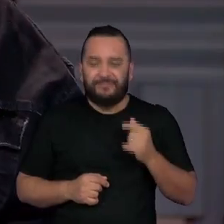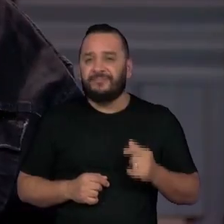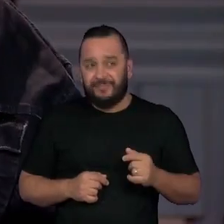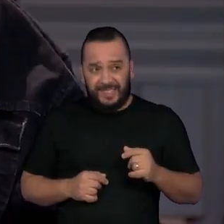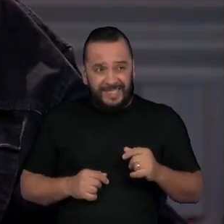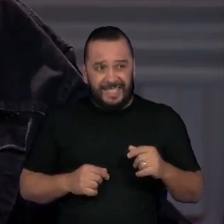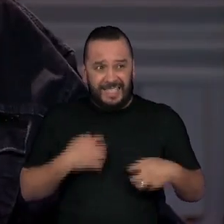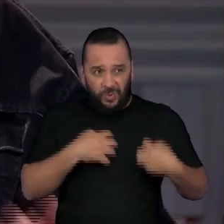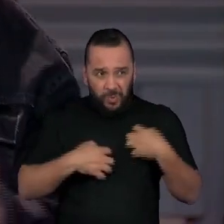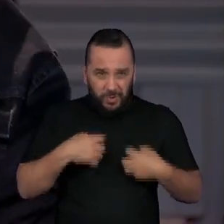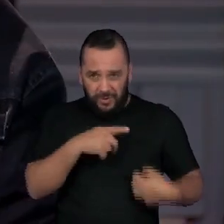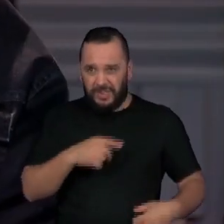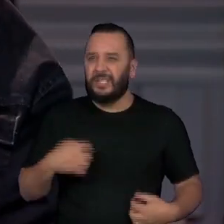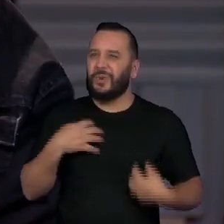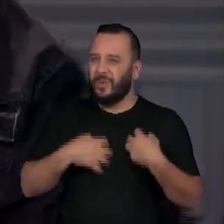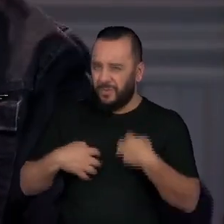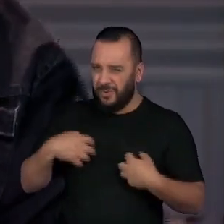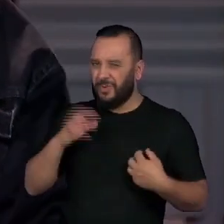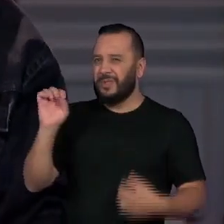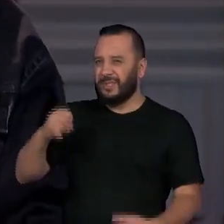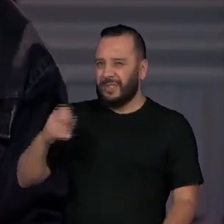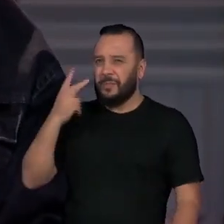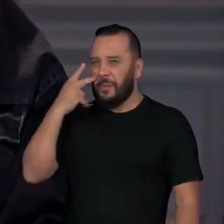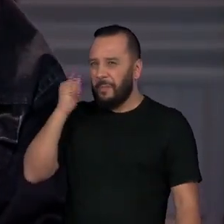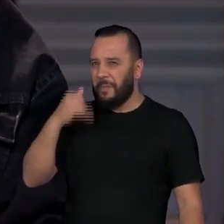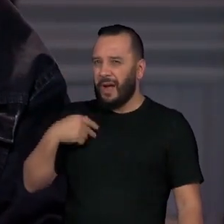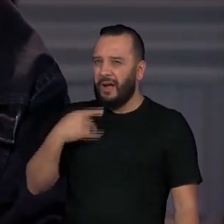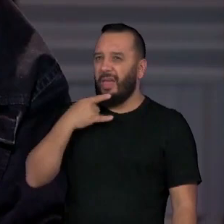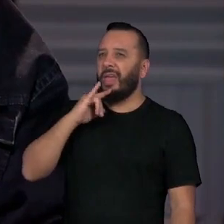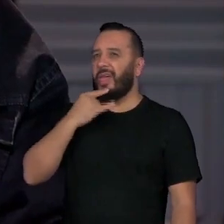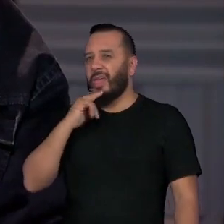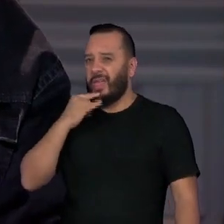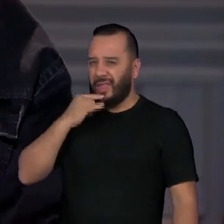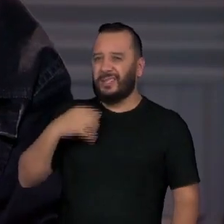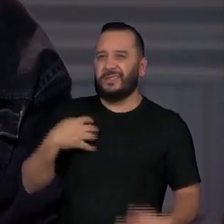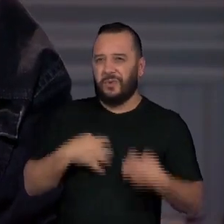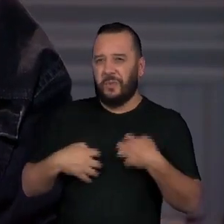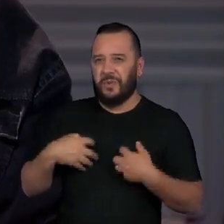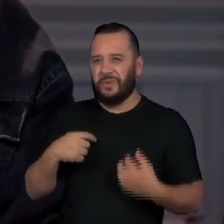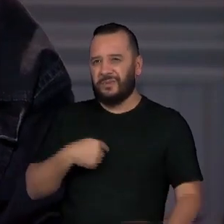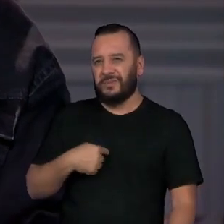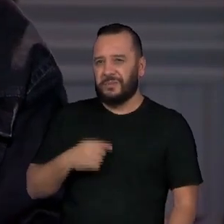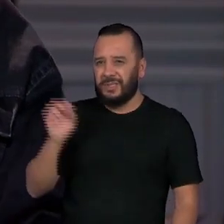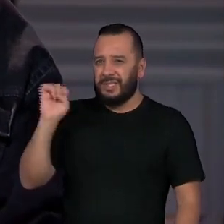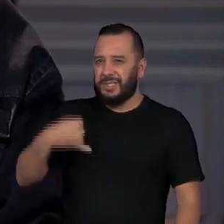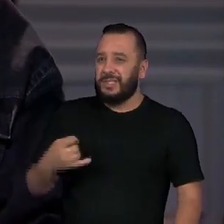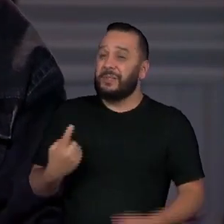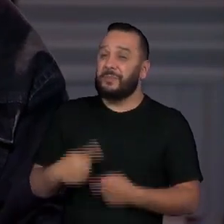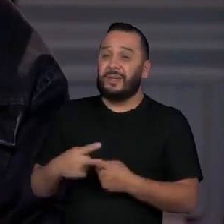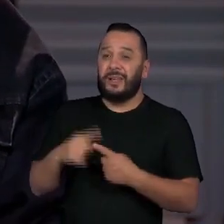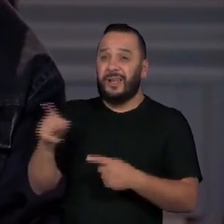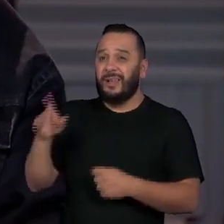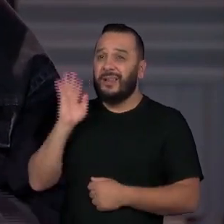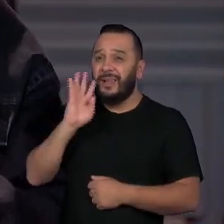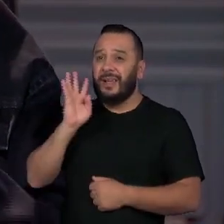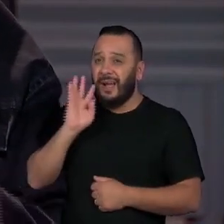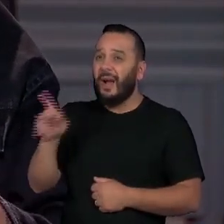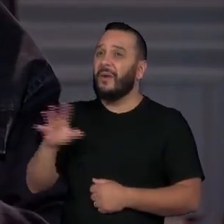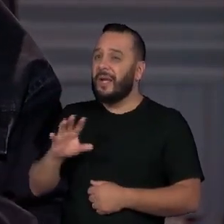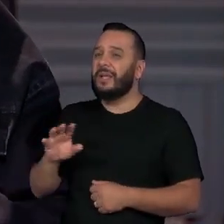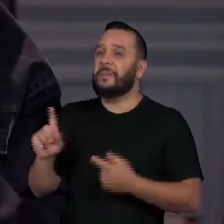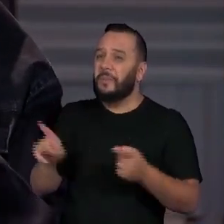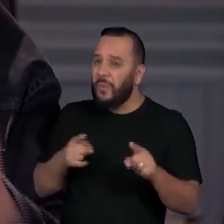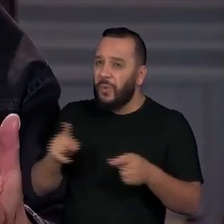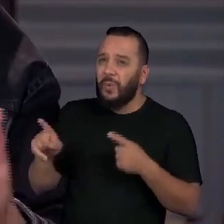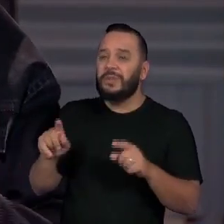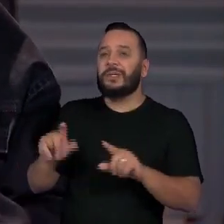foi uma coisa chata da da adolescência né da Infância e adolescência porque ele era um cara super legal super musical super